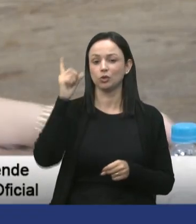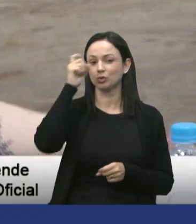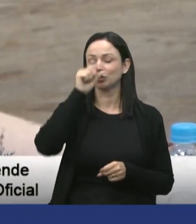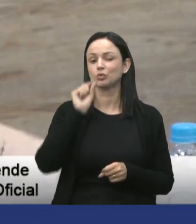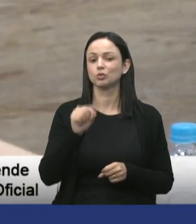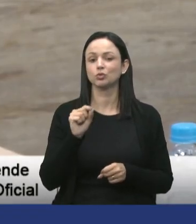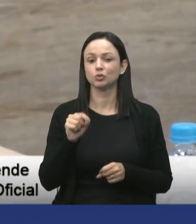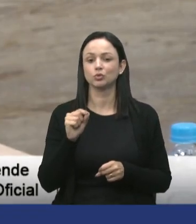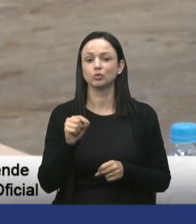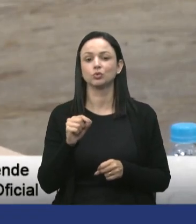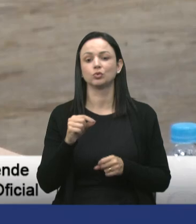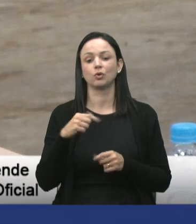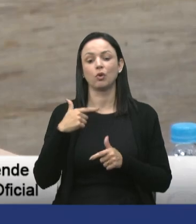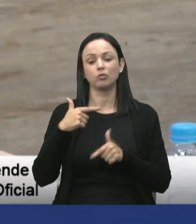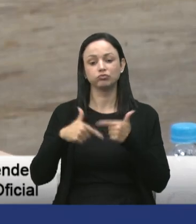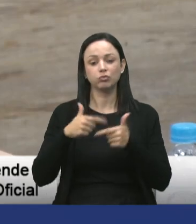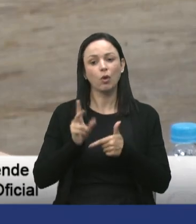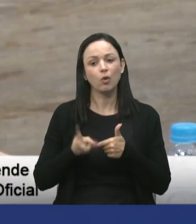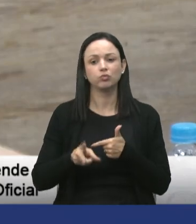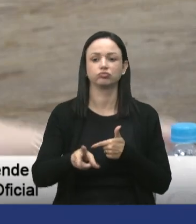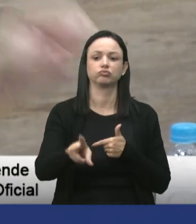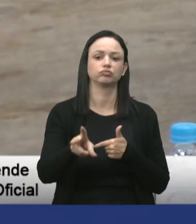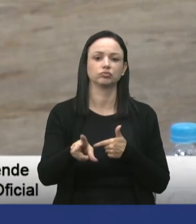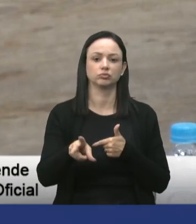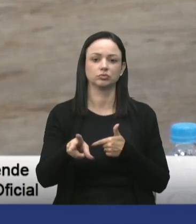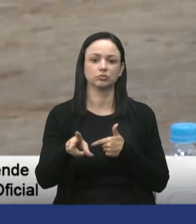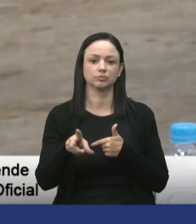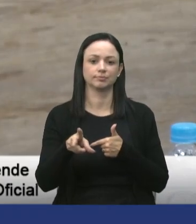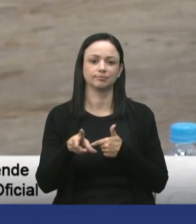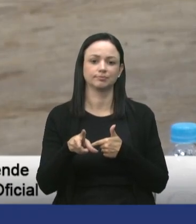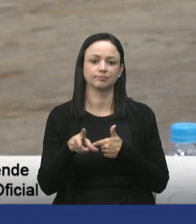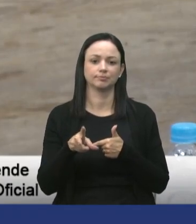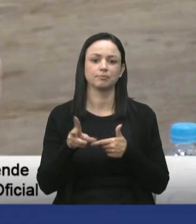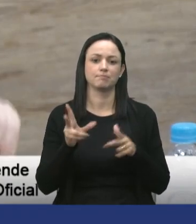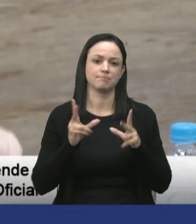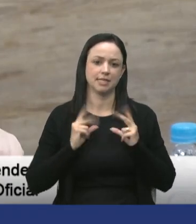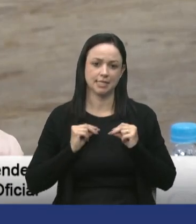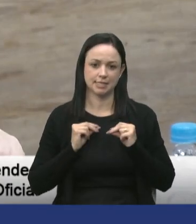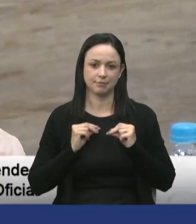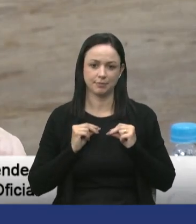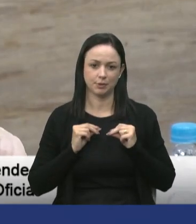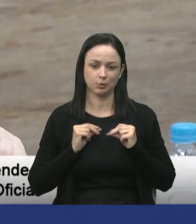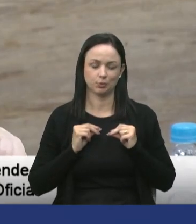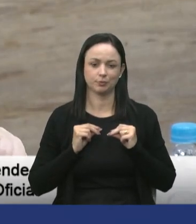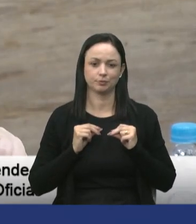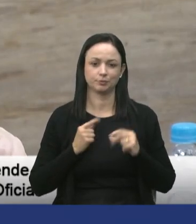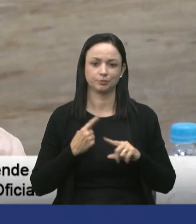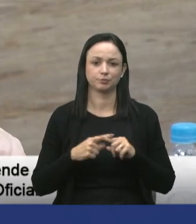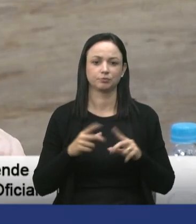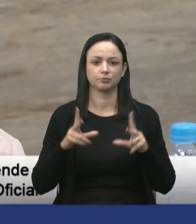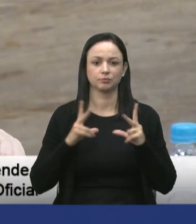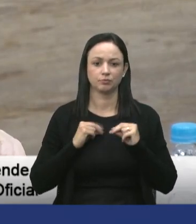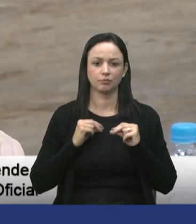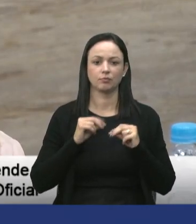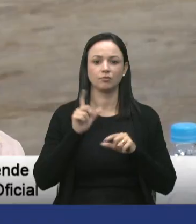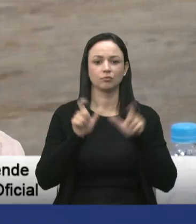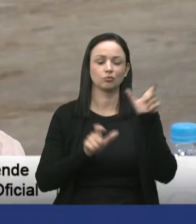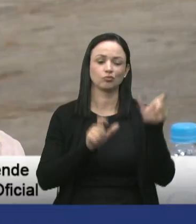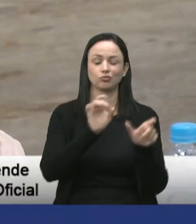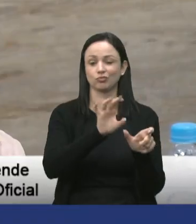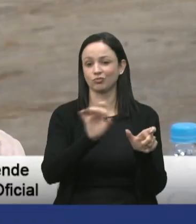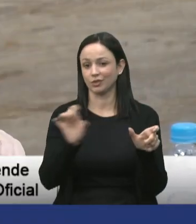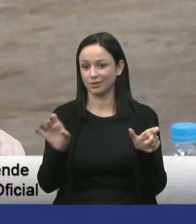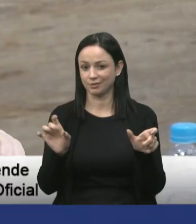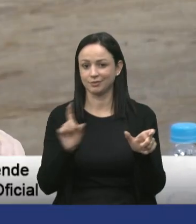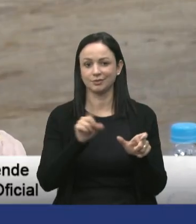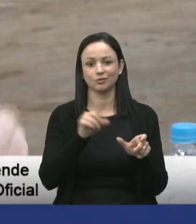questão da carreira, quando ela é por merecimento, né? Porque o merecimento é subjetivo e você